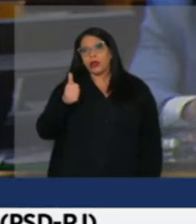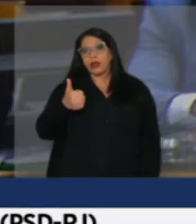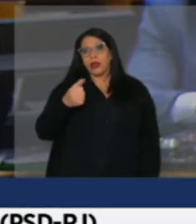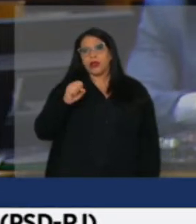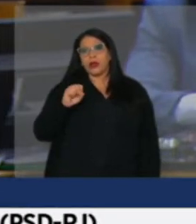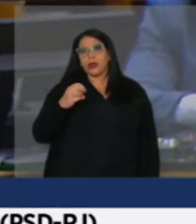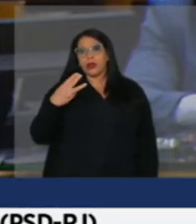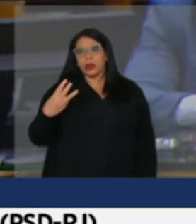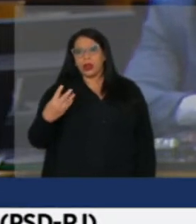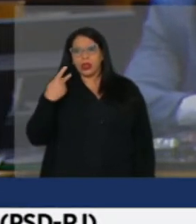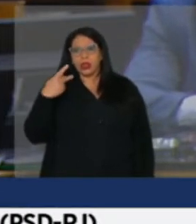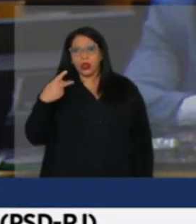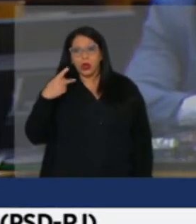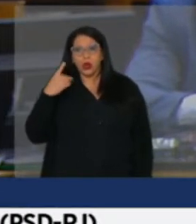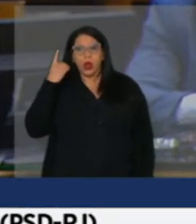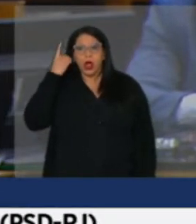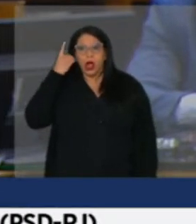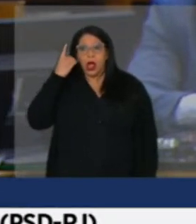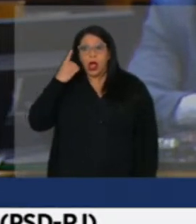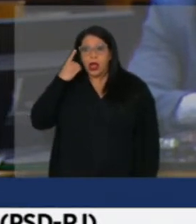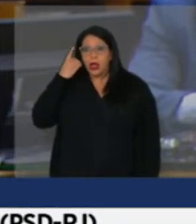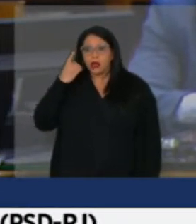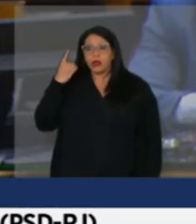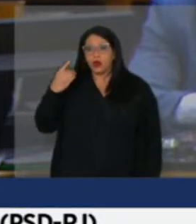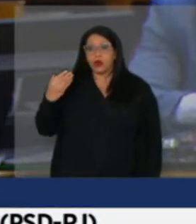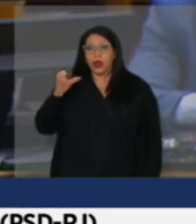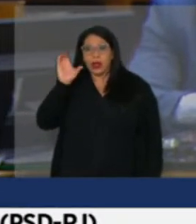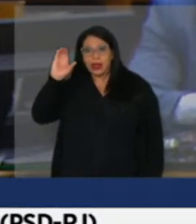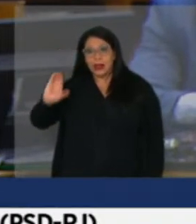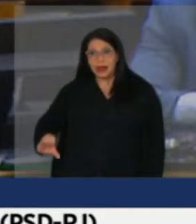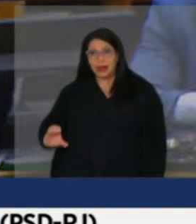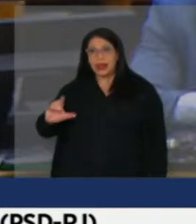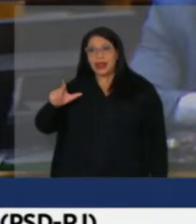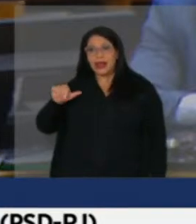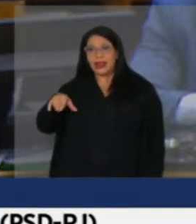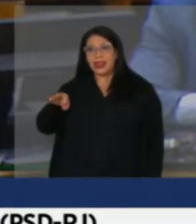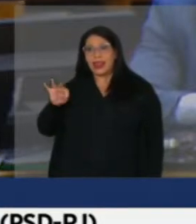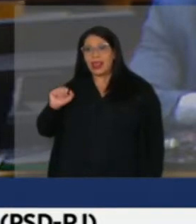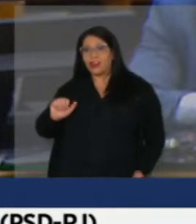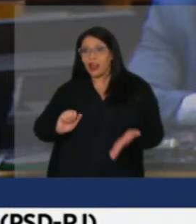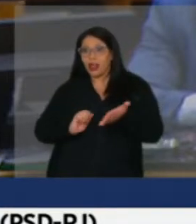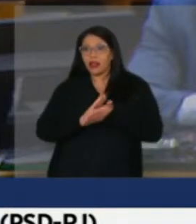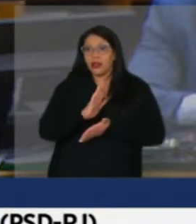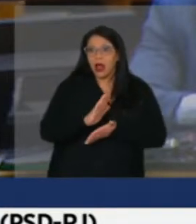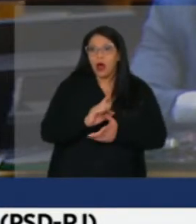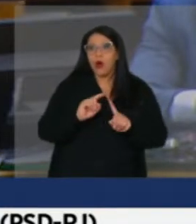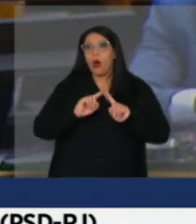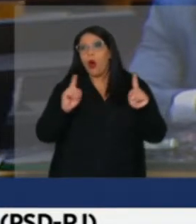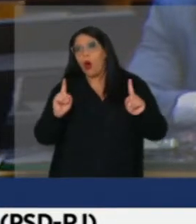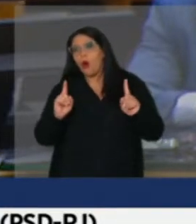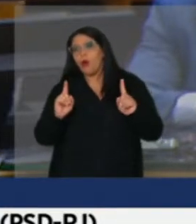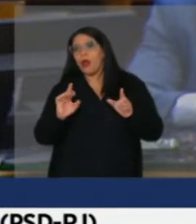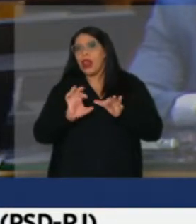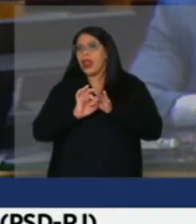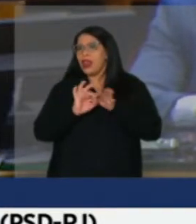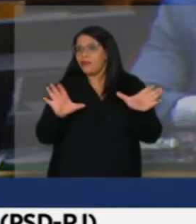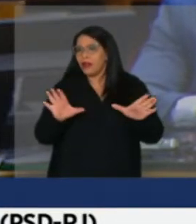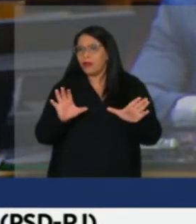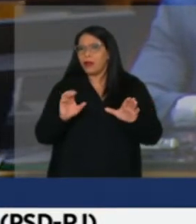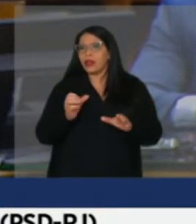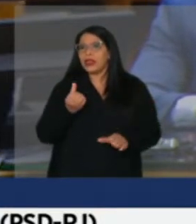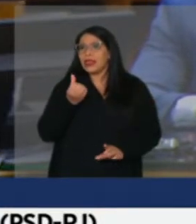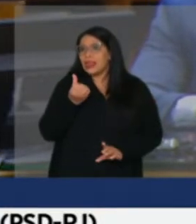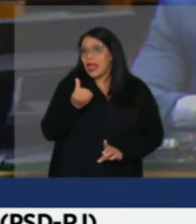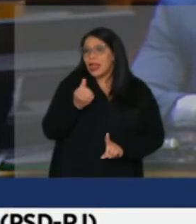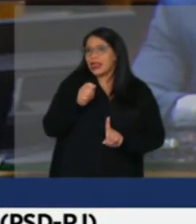acharem que a sua cliente merece, em vez de uma cassação ou uma absolvição, uma suspensão de